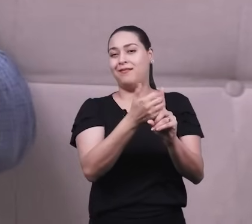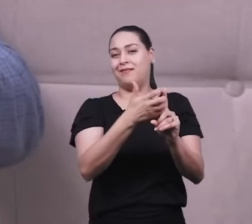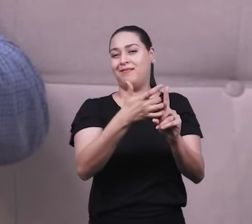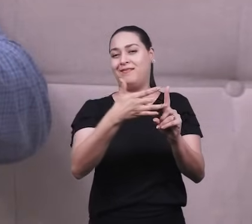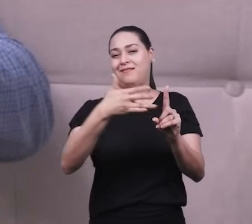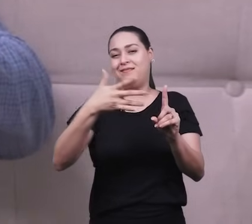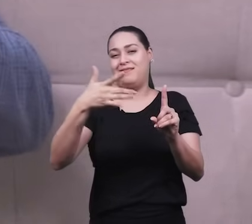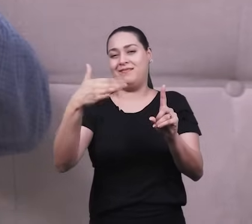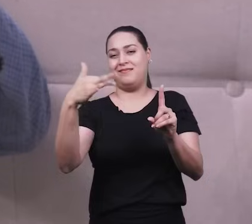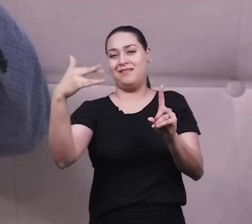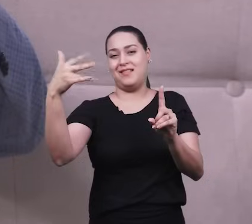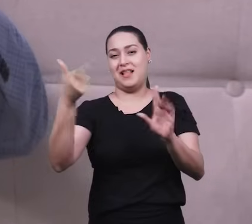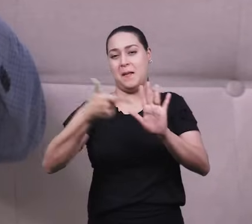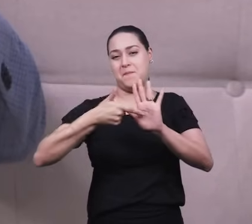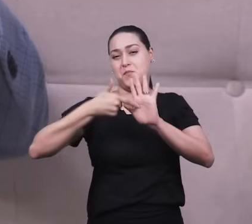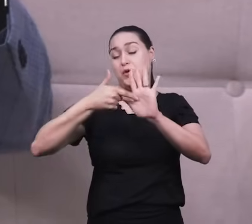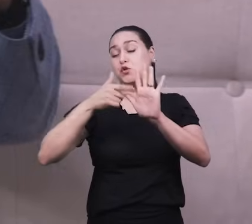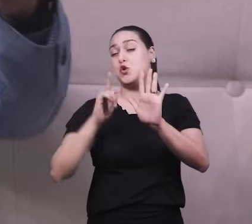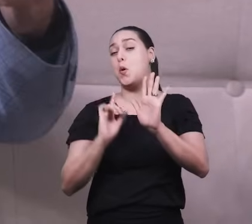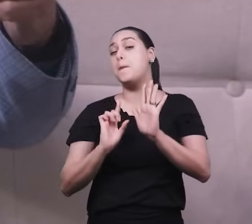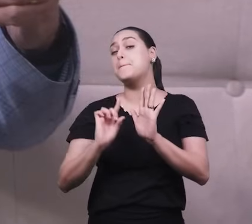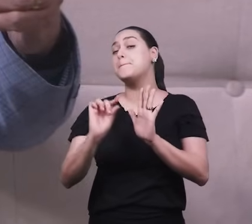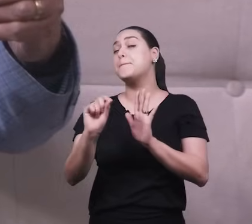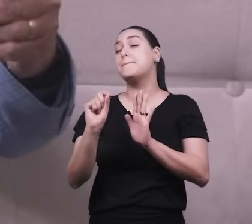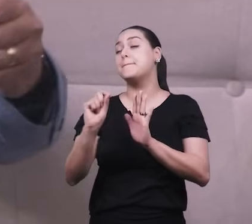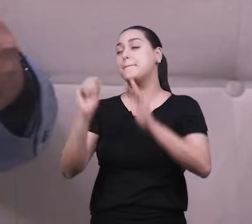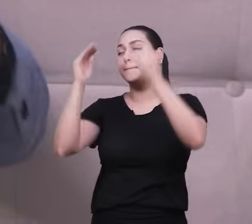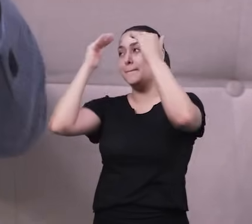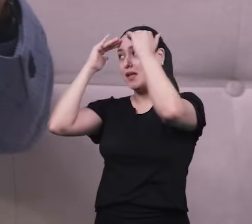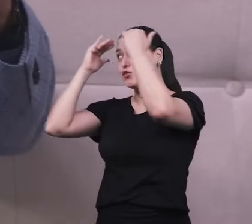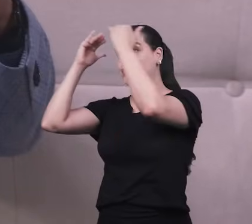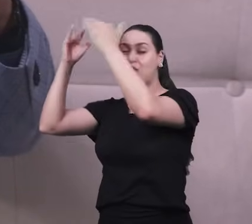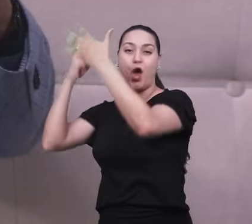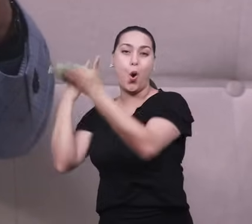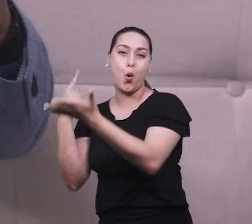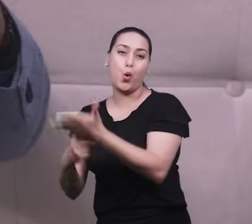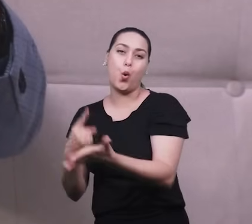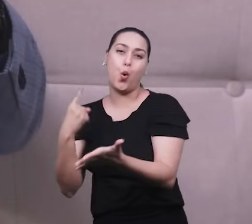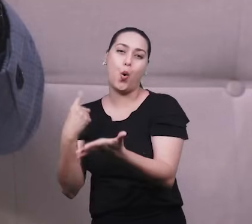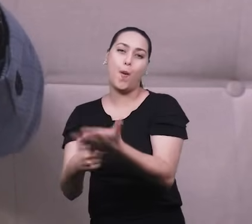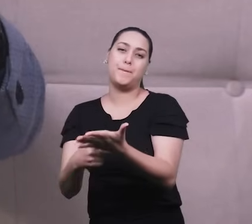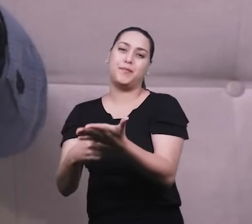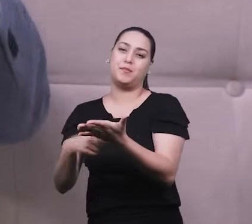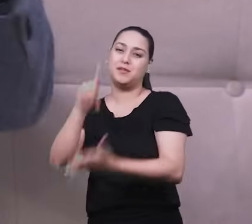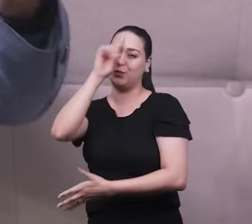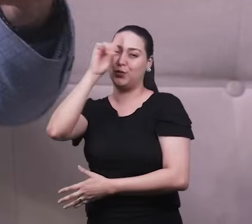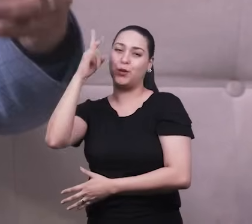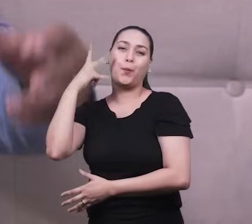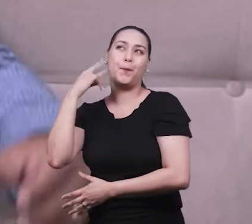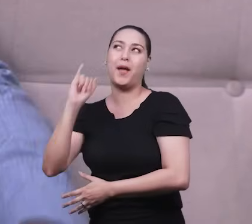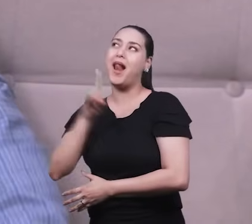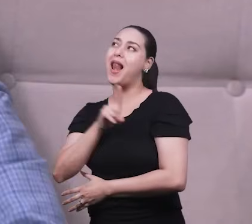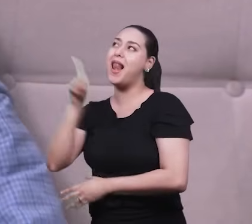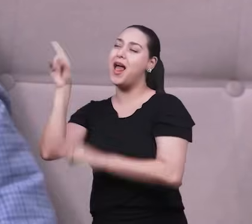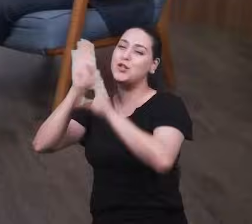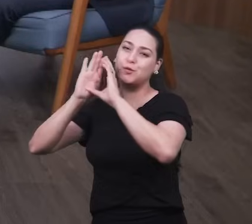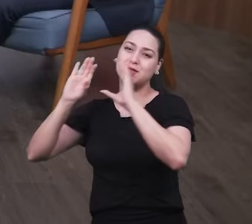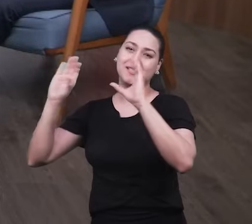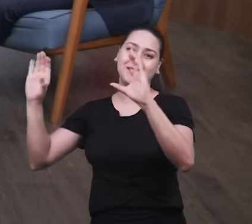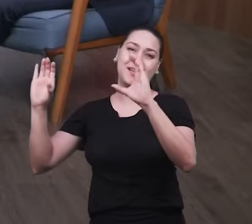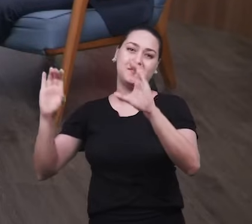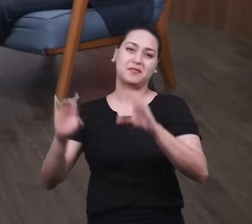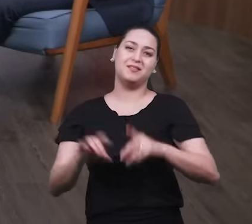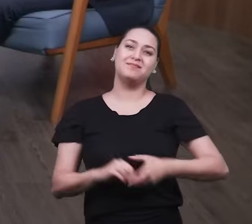mas ele exalou mais ainda, amém, a obediência, o compromisso que ele tinha com o Pai na eternidade. E